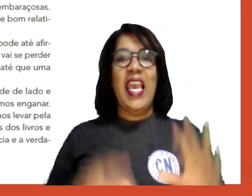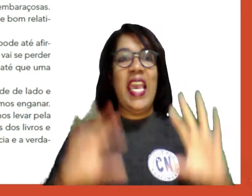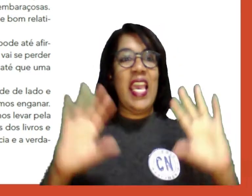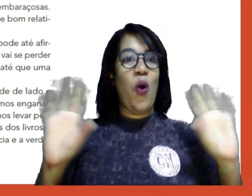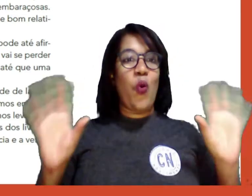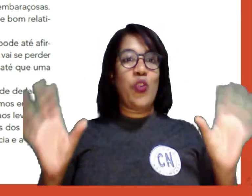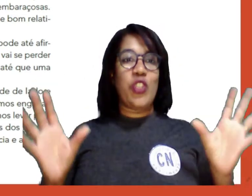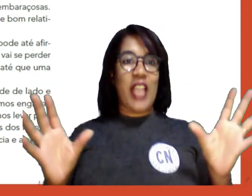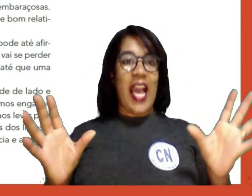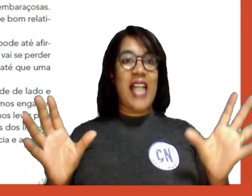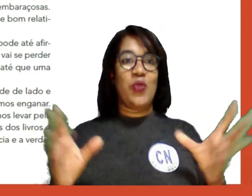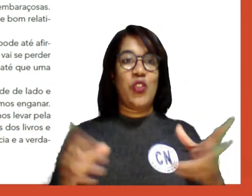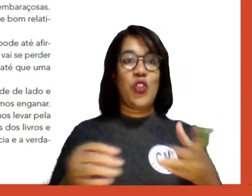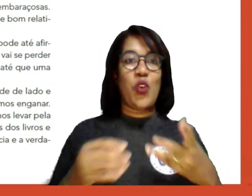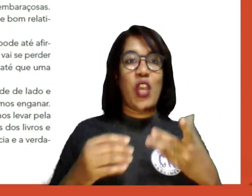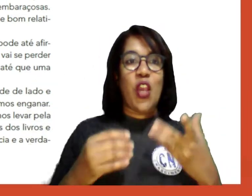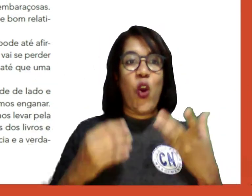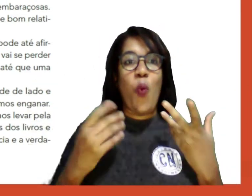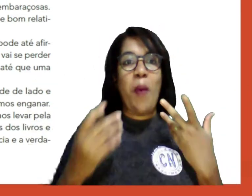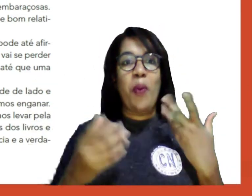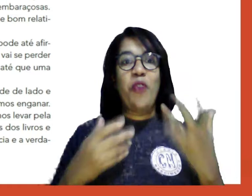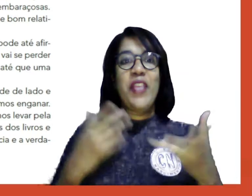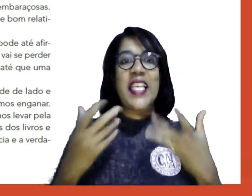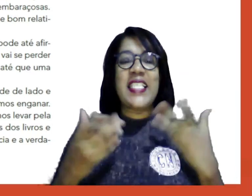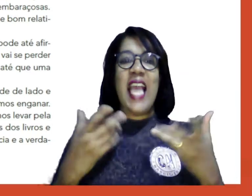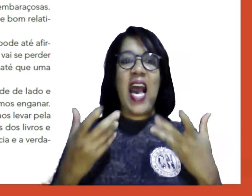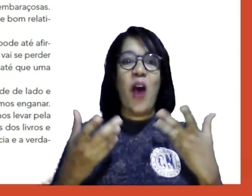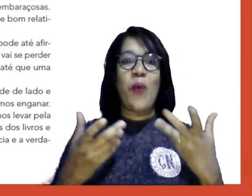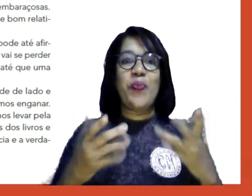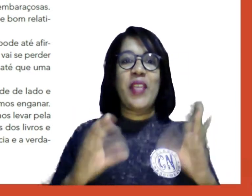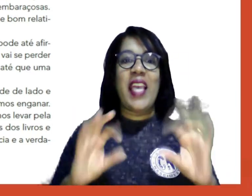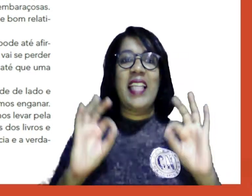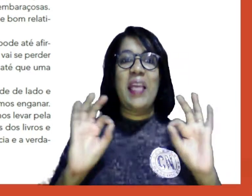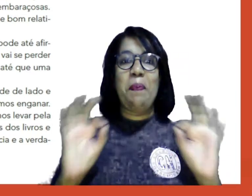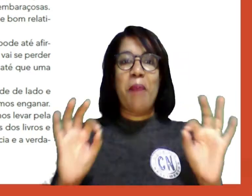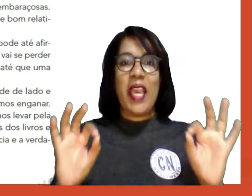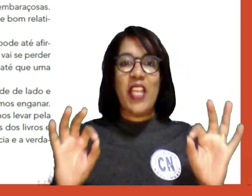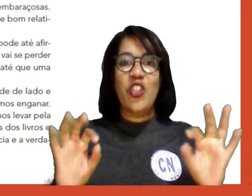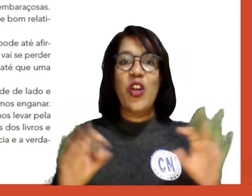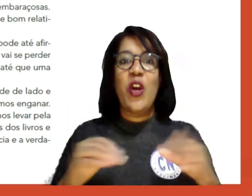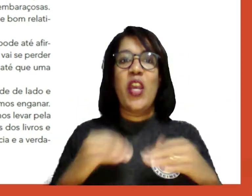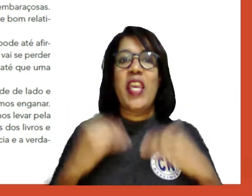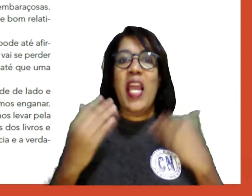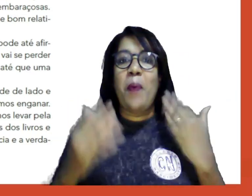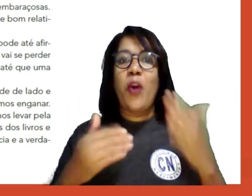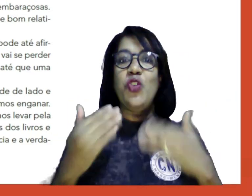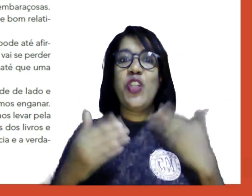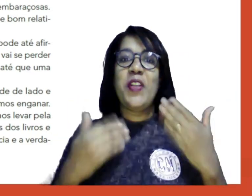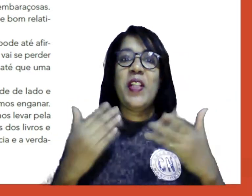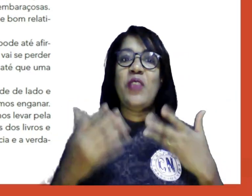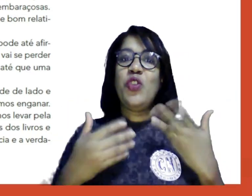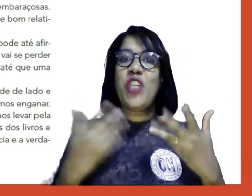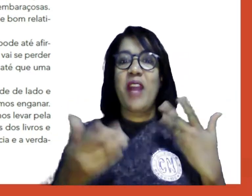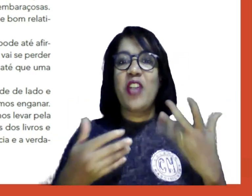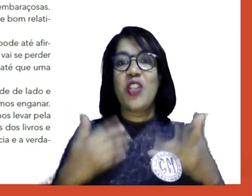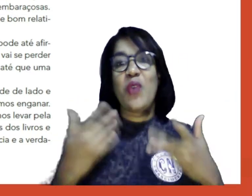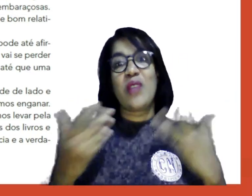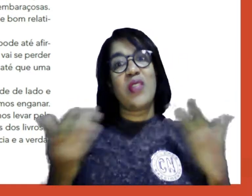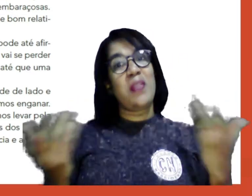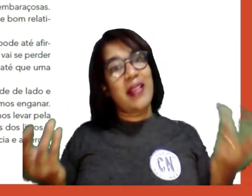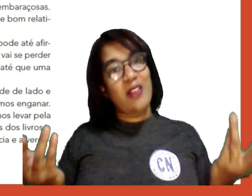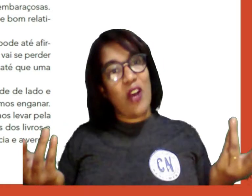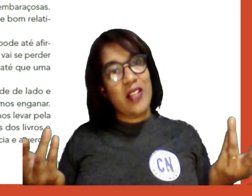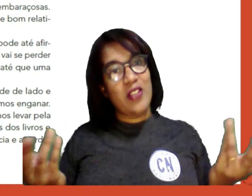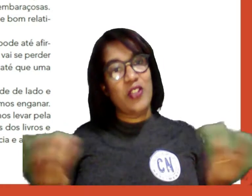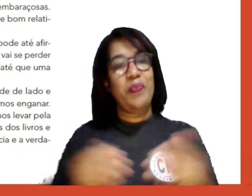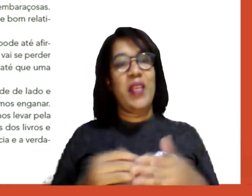auspiciosos. Em alguns casos, uma providencial, ela depende e ela pode nos livrar de